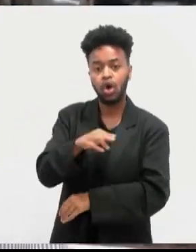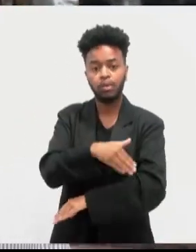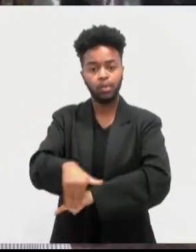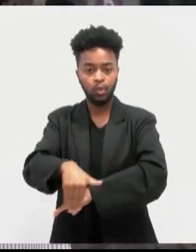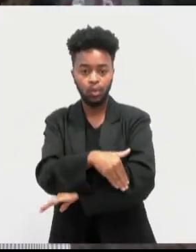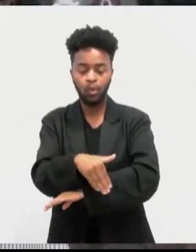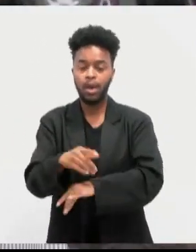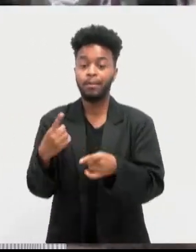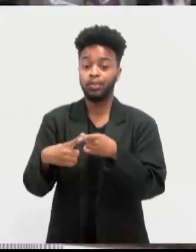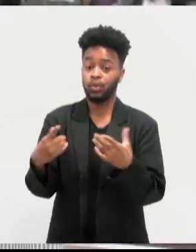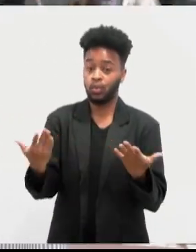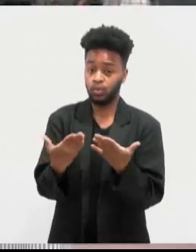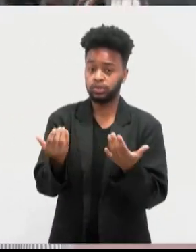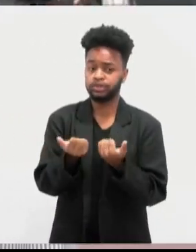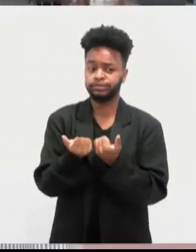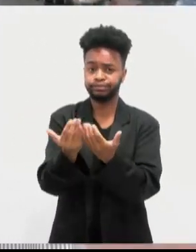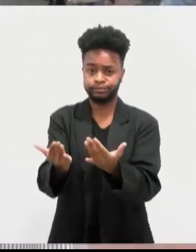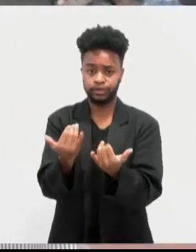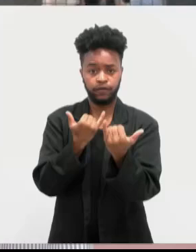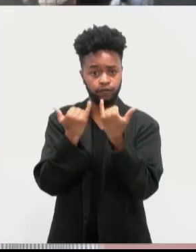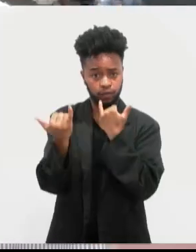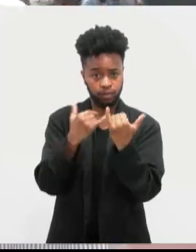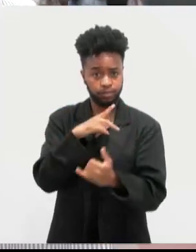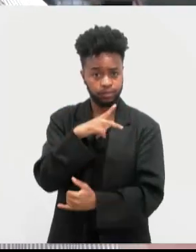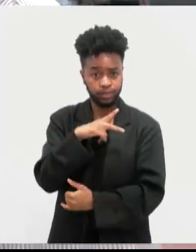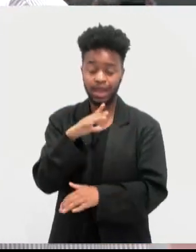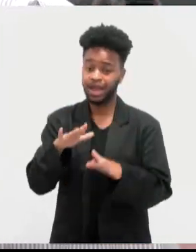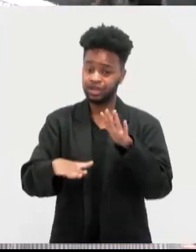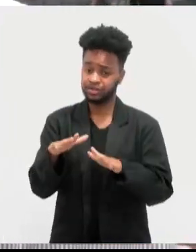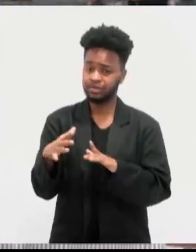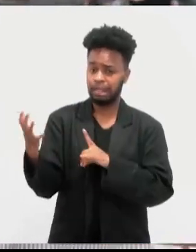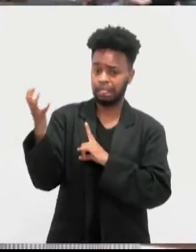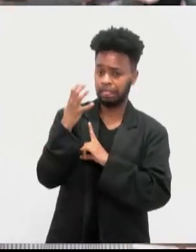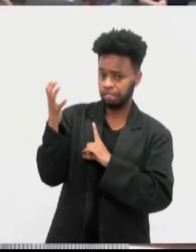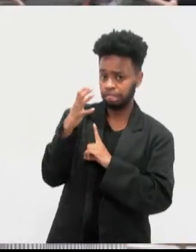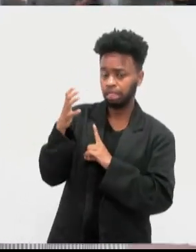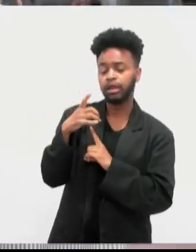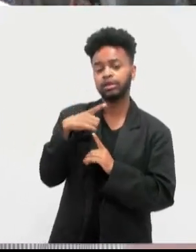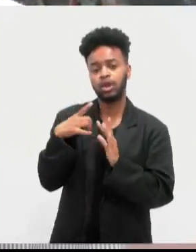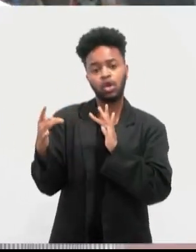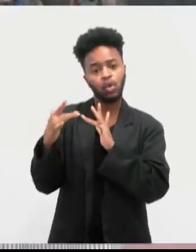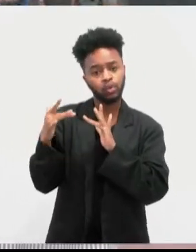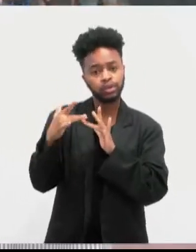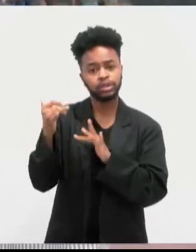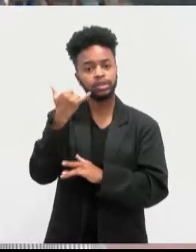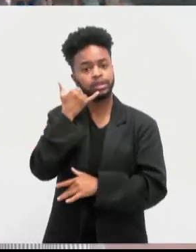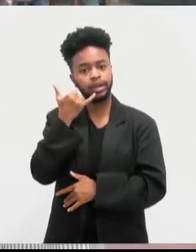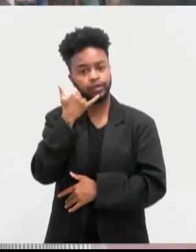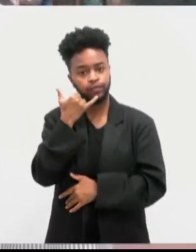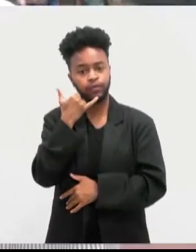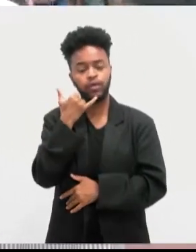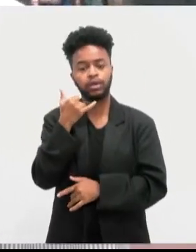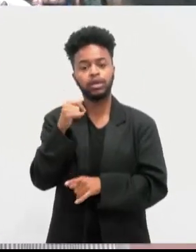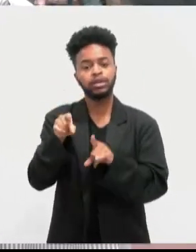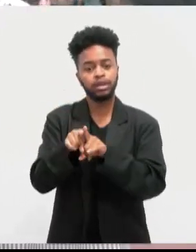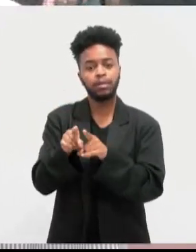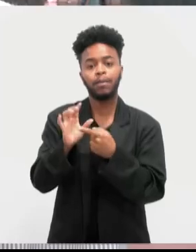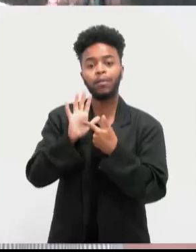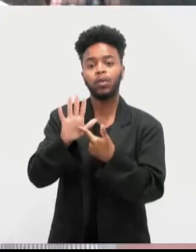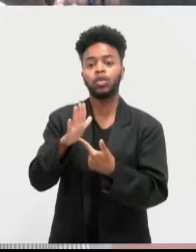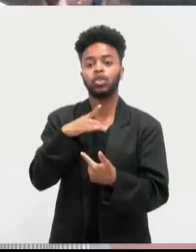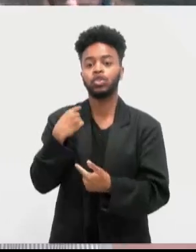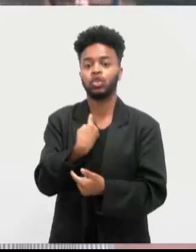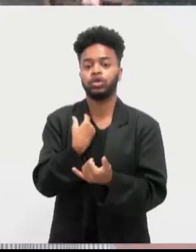pessoais hoje é complicado e todos nós, às vezes, somos importunados com contatos telefônicos e informando que os nossos